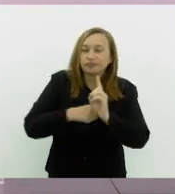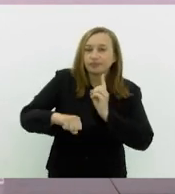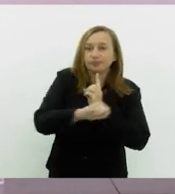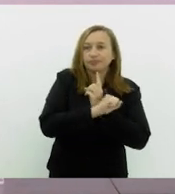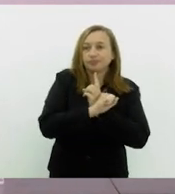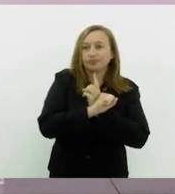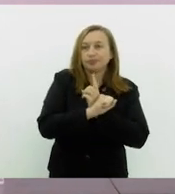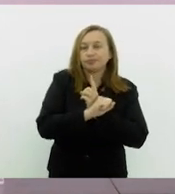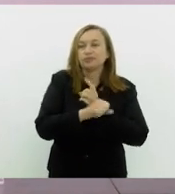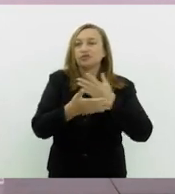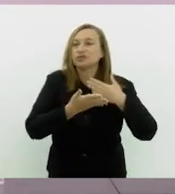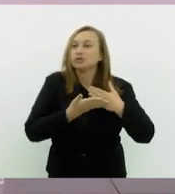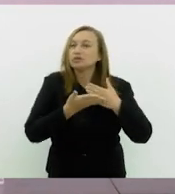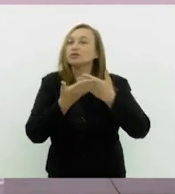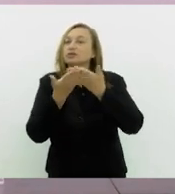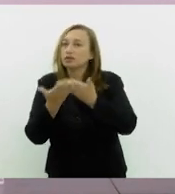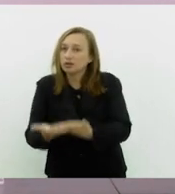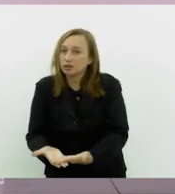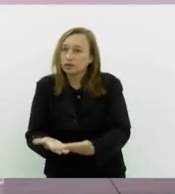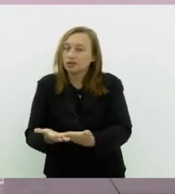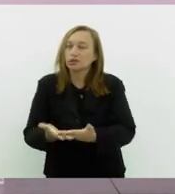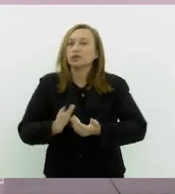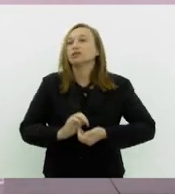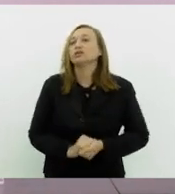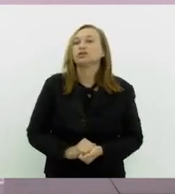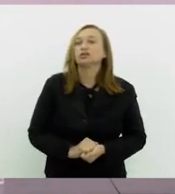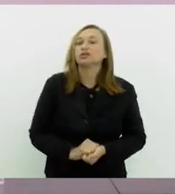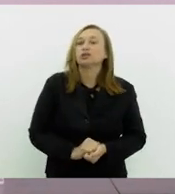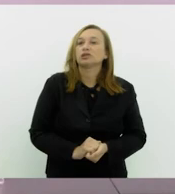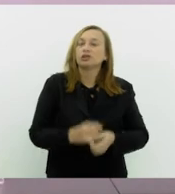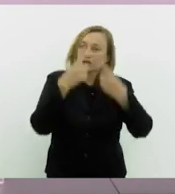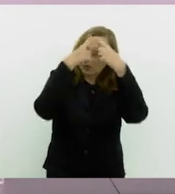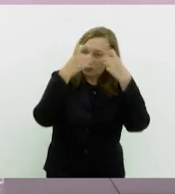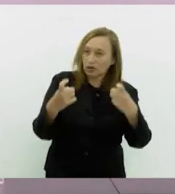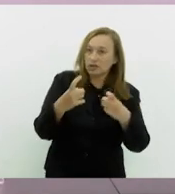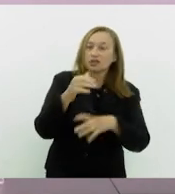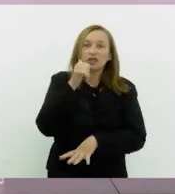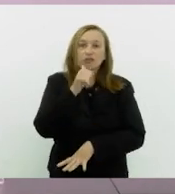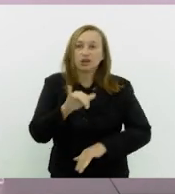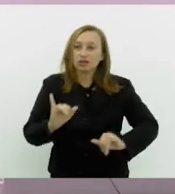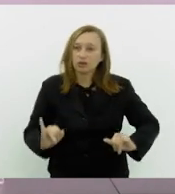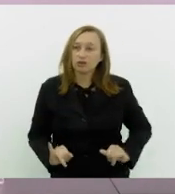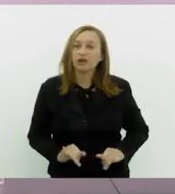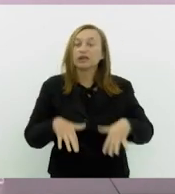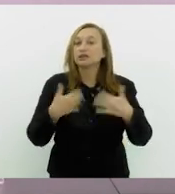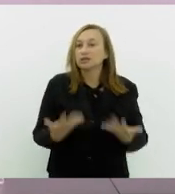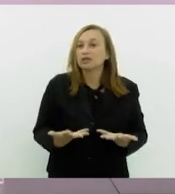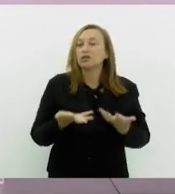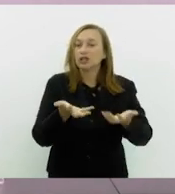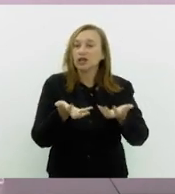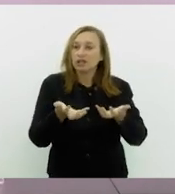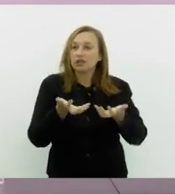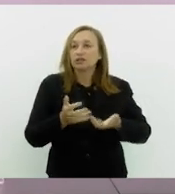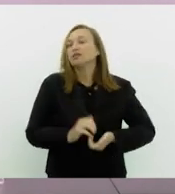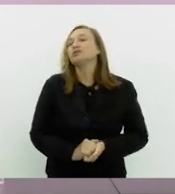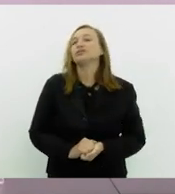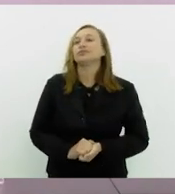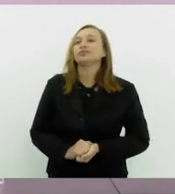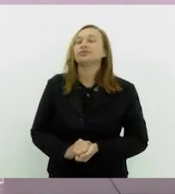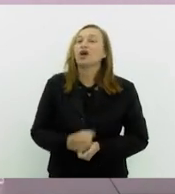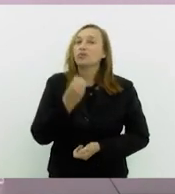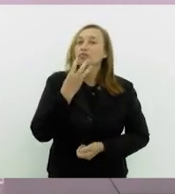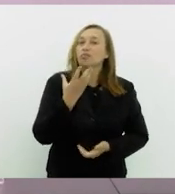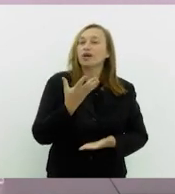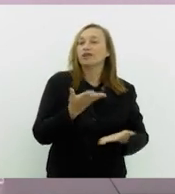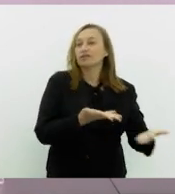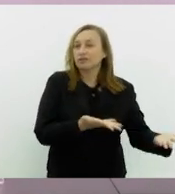que faz os encaminhamentos diante das violências que as nossas mulheres sofrem. Então, quero dar aqui as